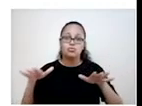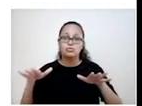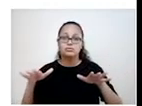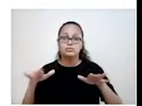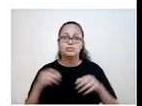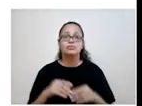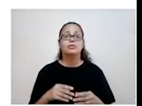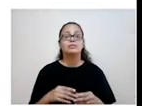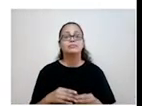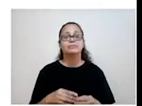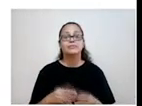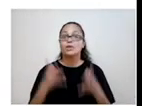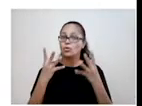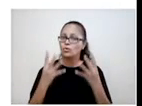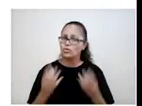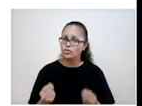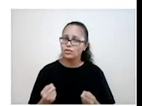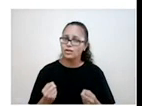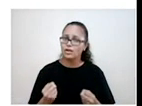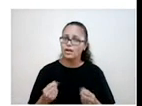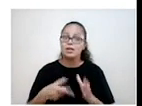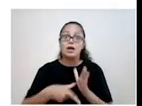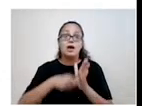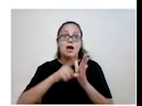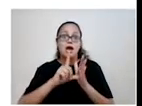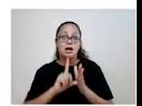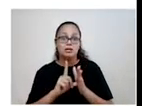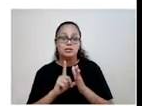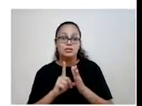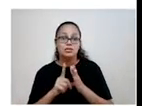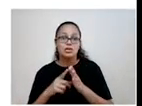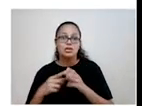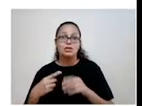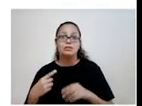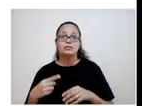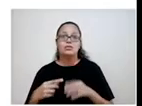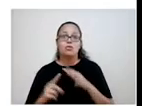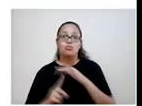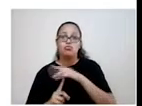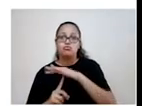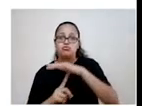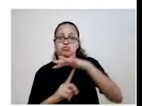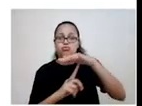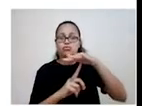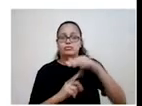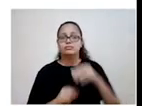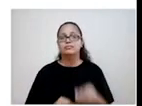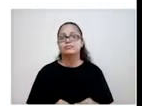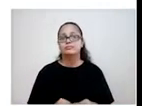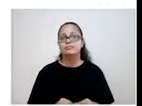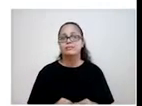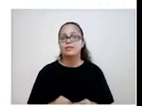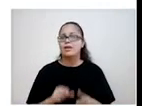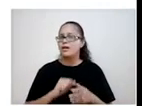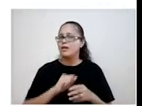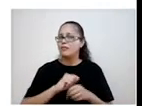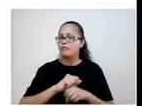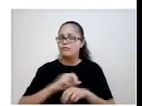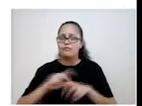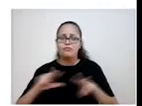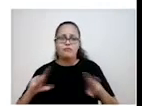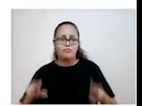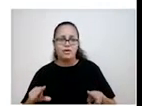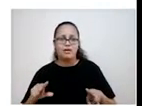considerada a precursora do helicóptero. Então ele deixou várias invenções para outros